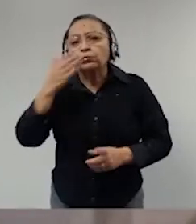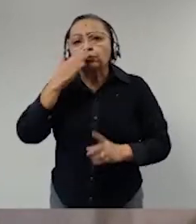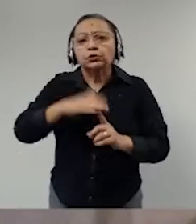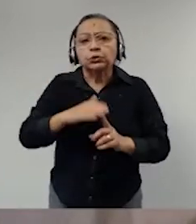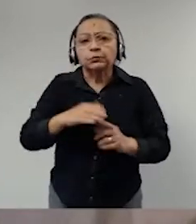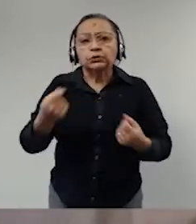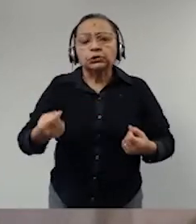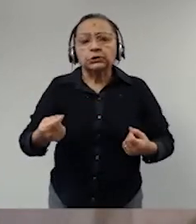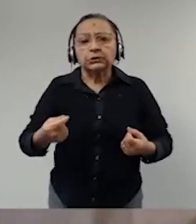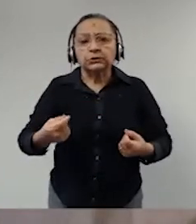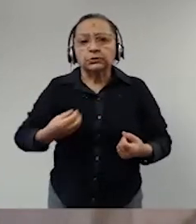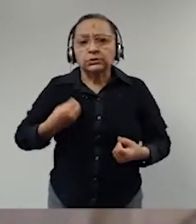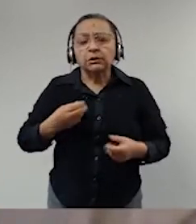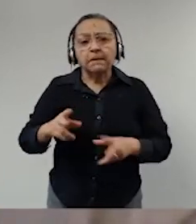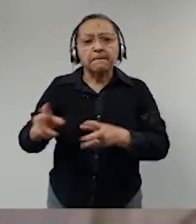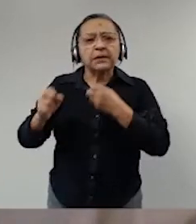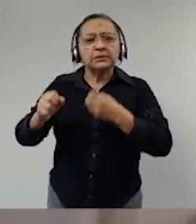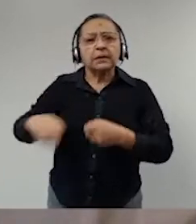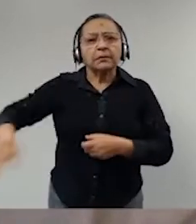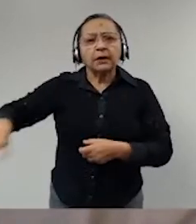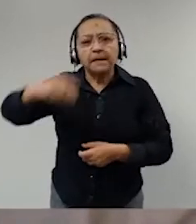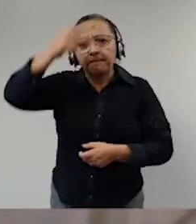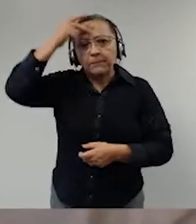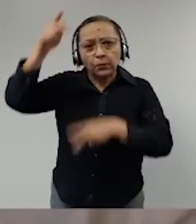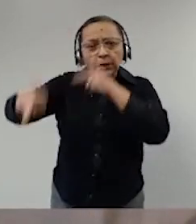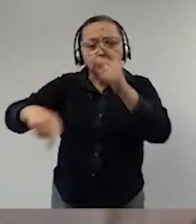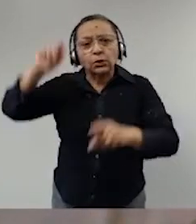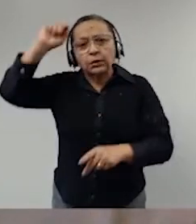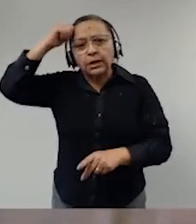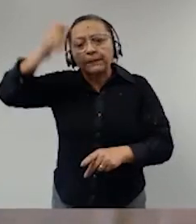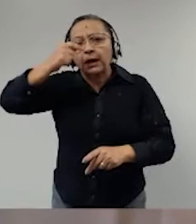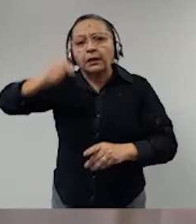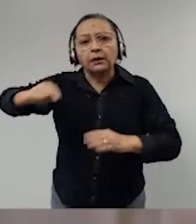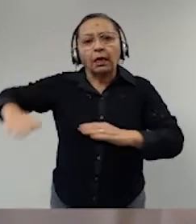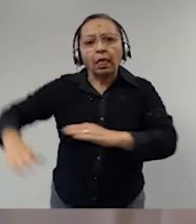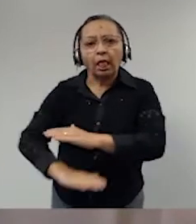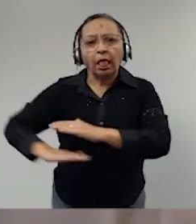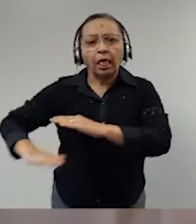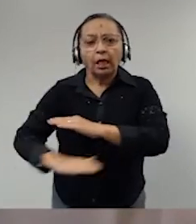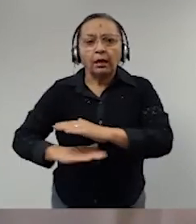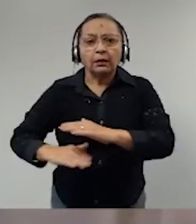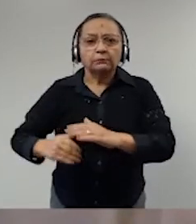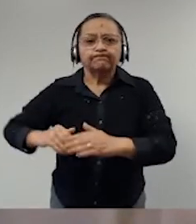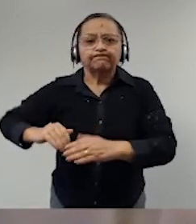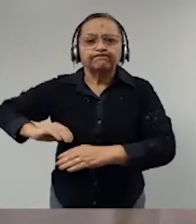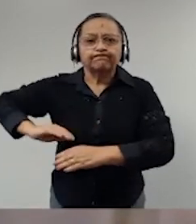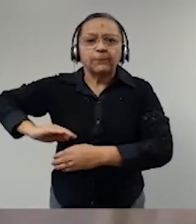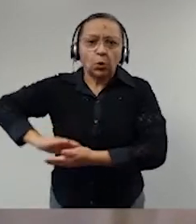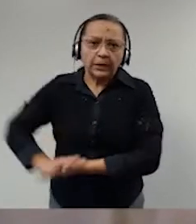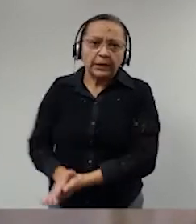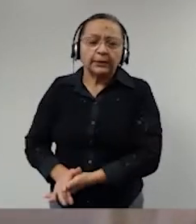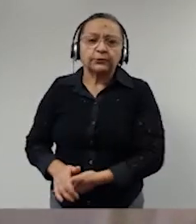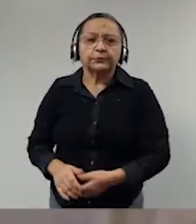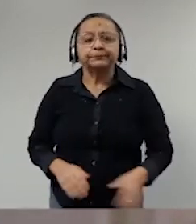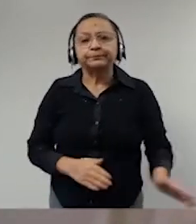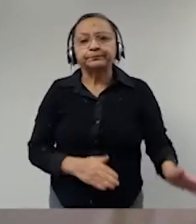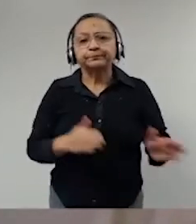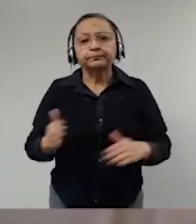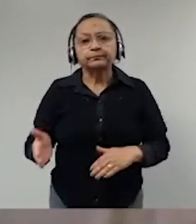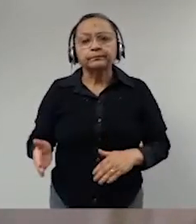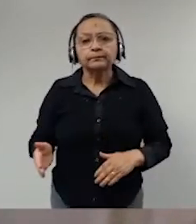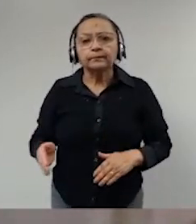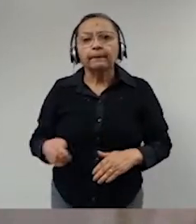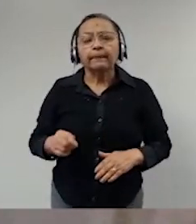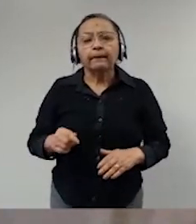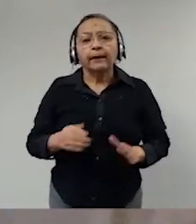que percebe o negro sempre como menor, como inferior e como subalterno. E a